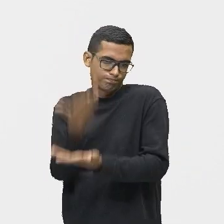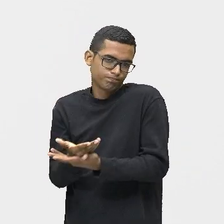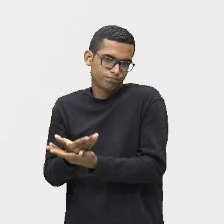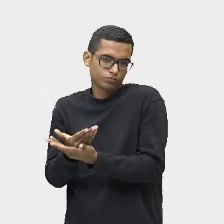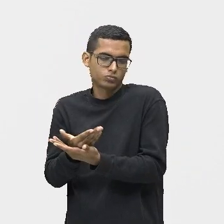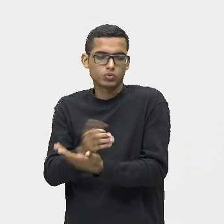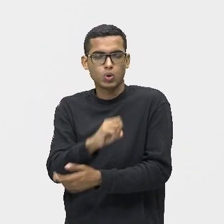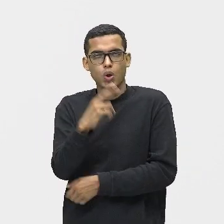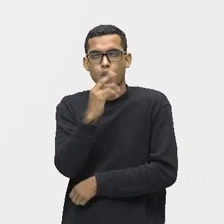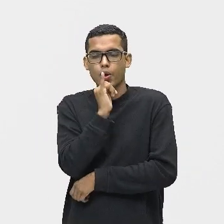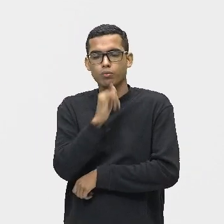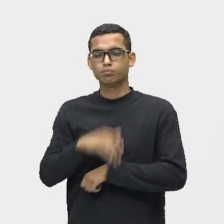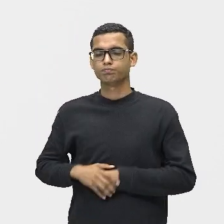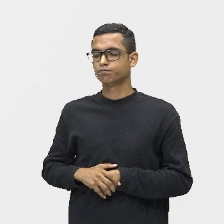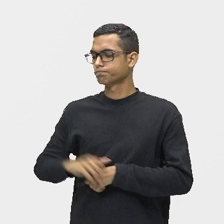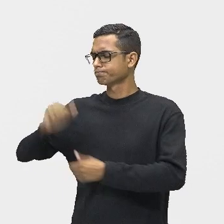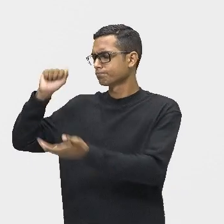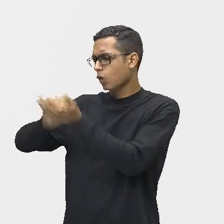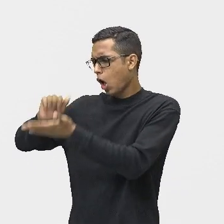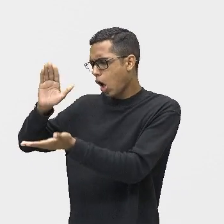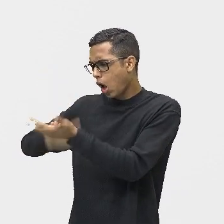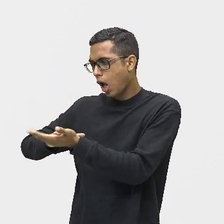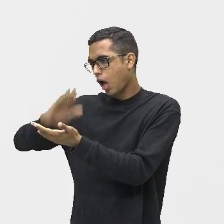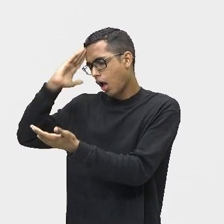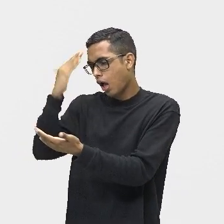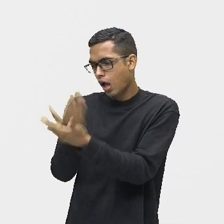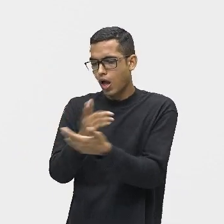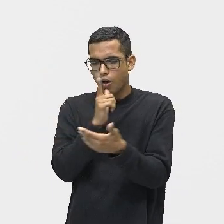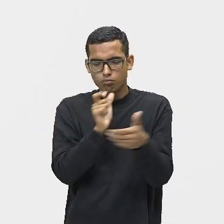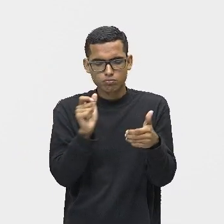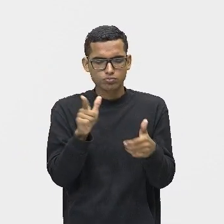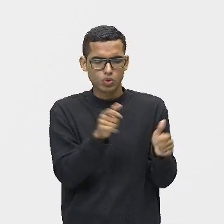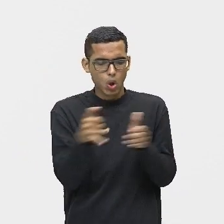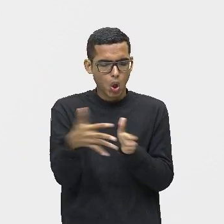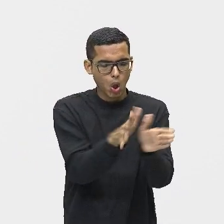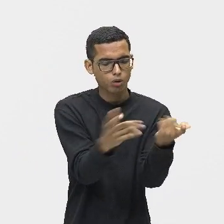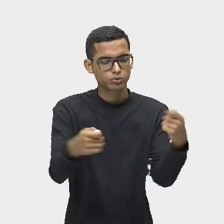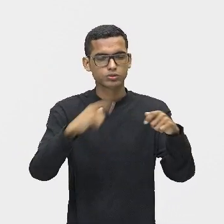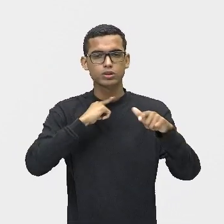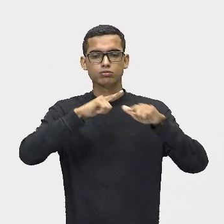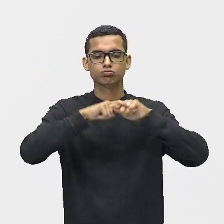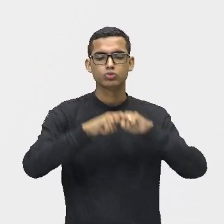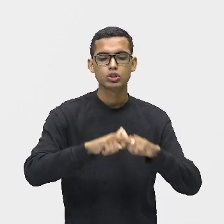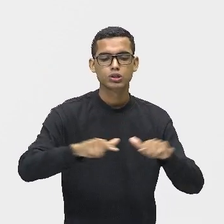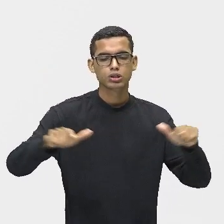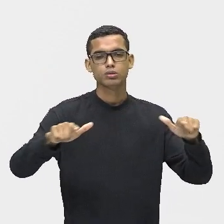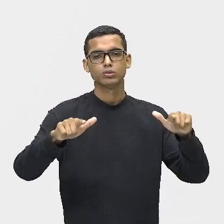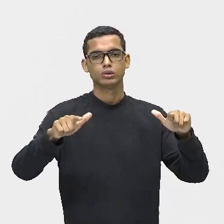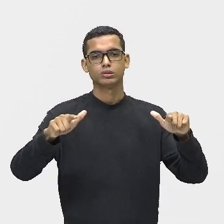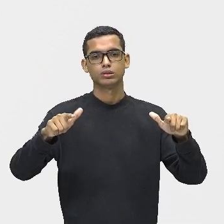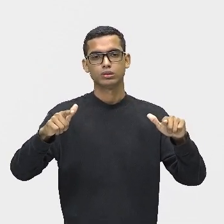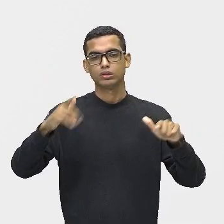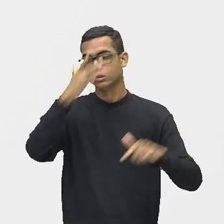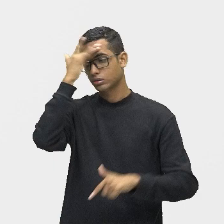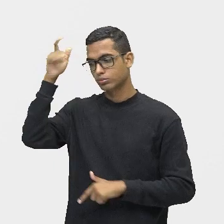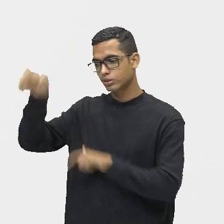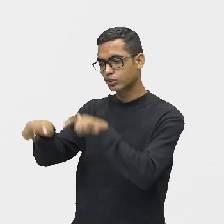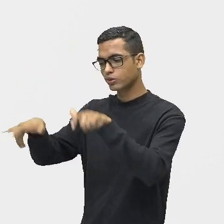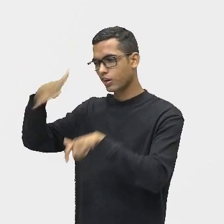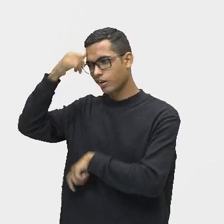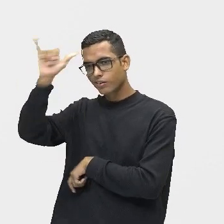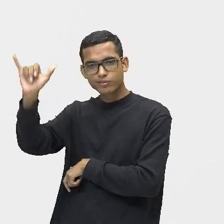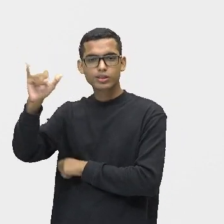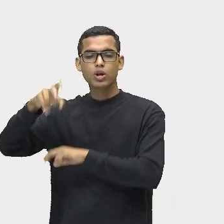no rio, o rio poderia ser preservado, ou seja, as pessoas evitariam jogar lixo no rio com